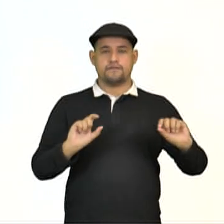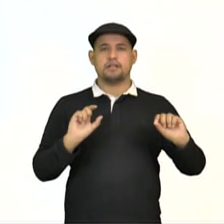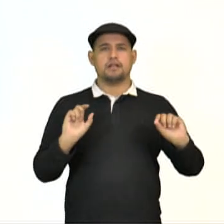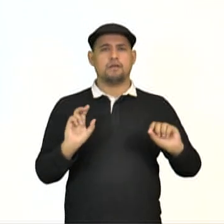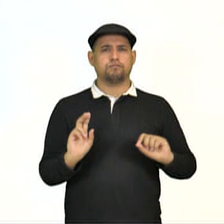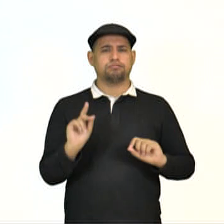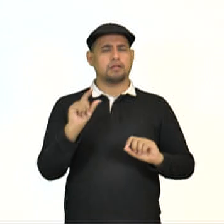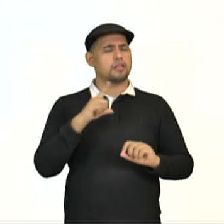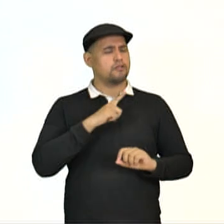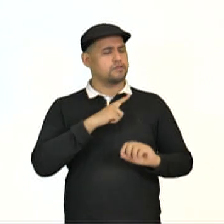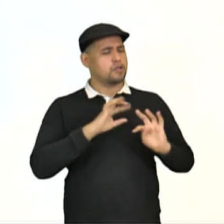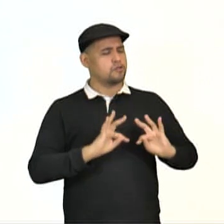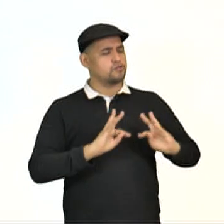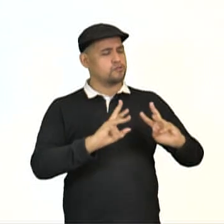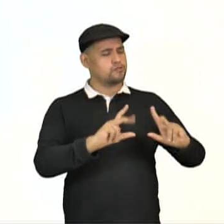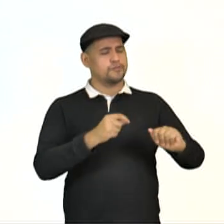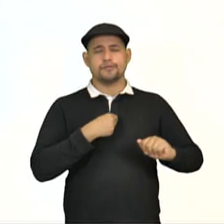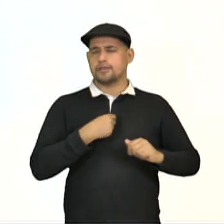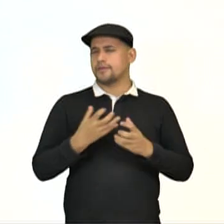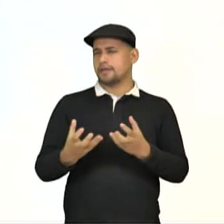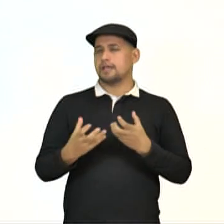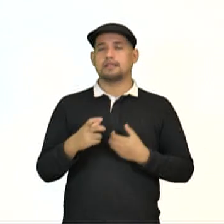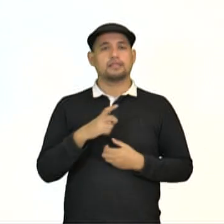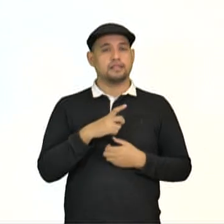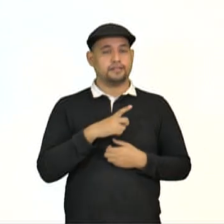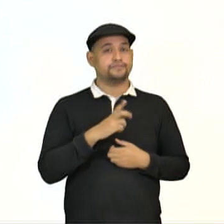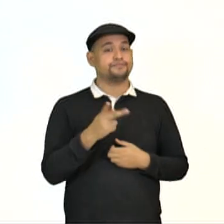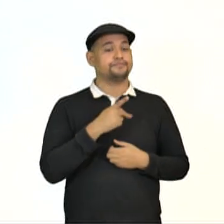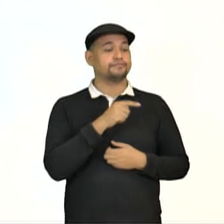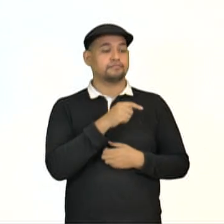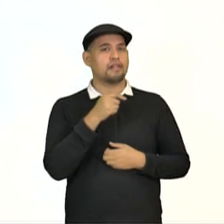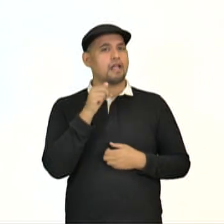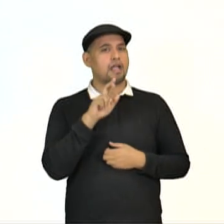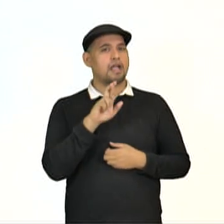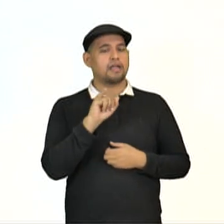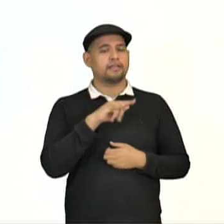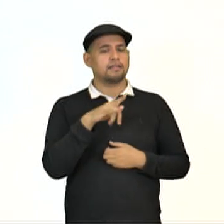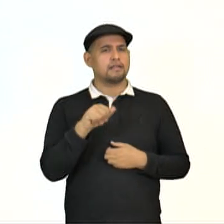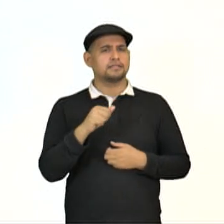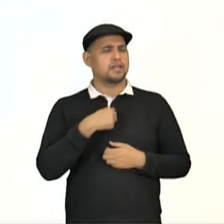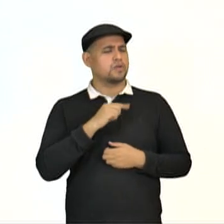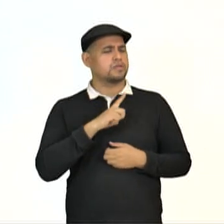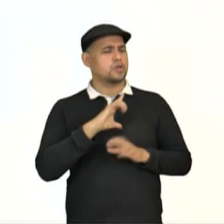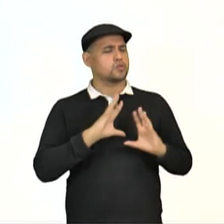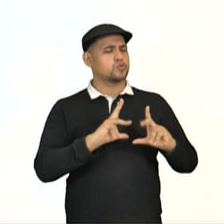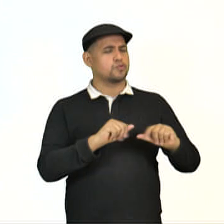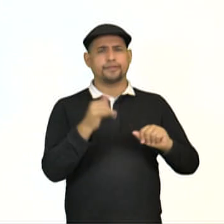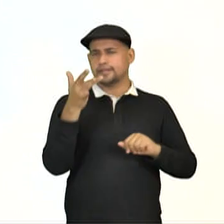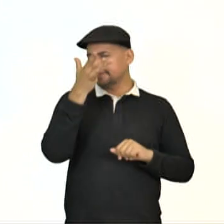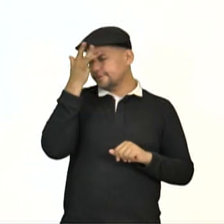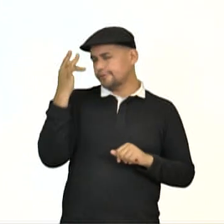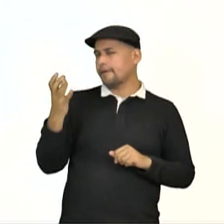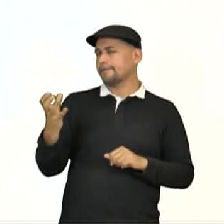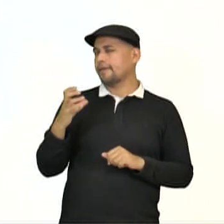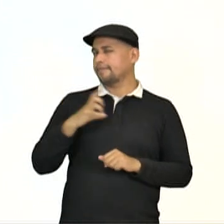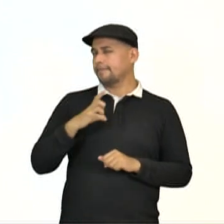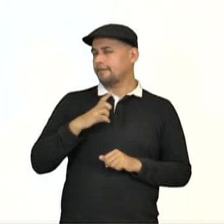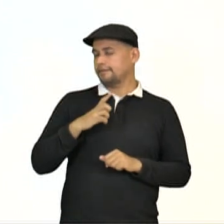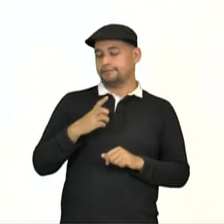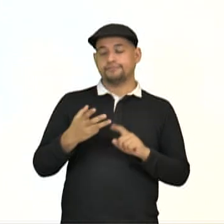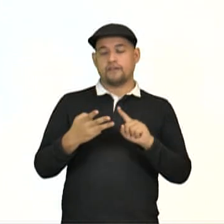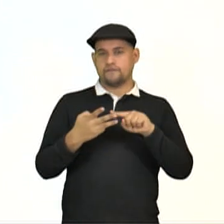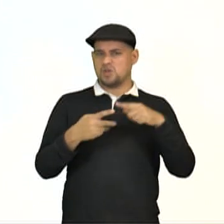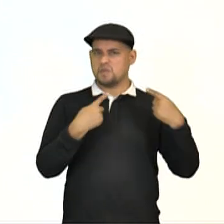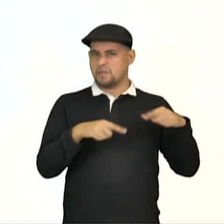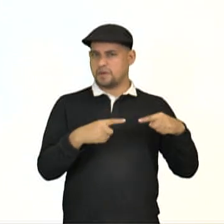riqueza, né? Eu tenho tudo o que desejo ter, disse Riqueza. Eu tenho tudo o que os outros querem ter,